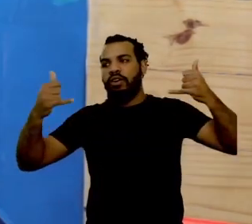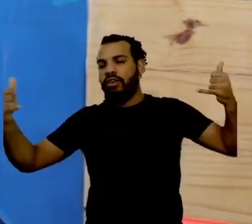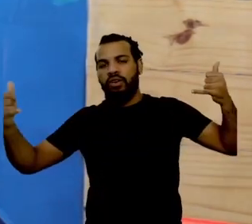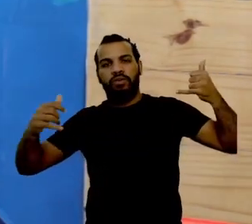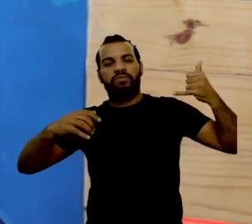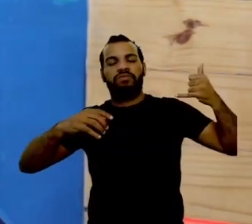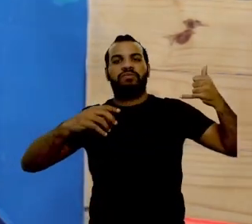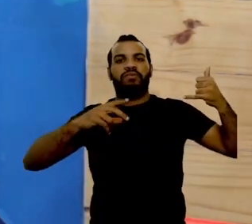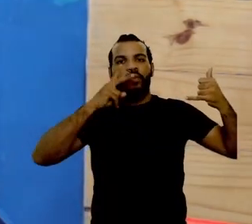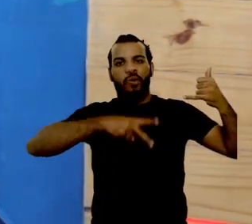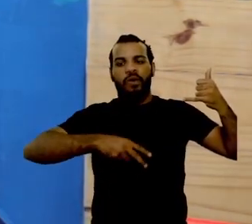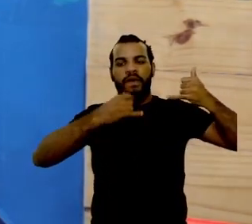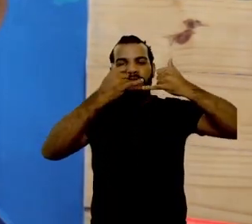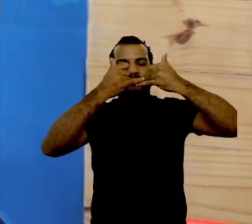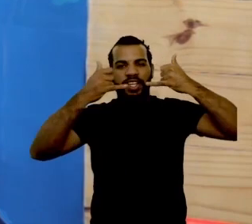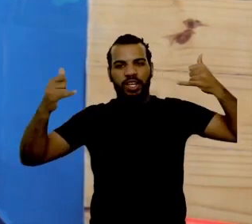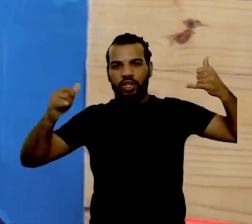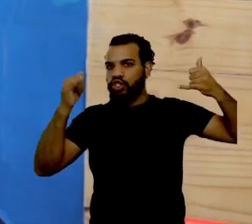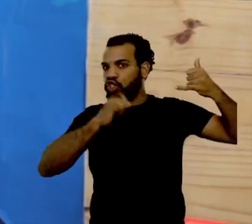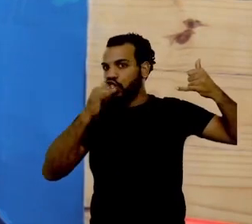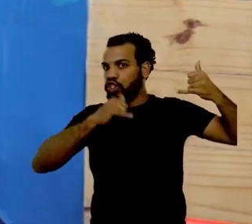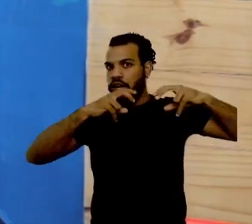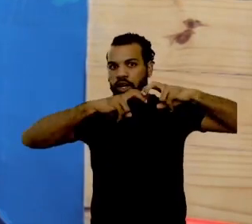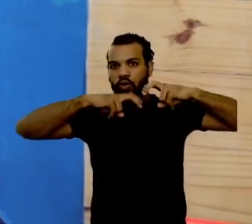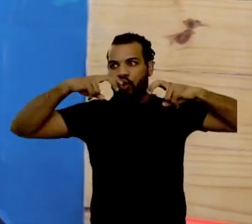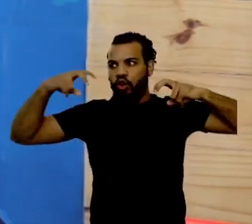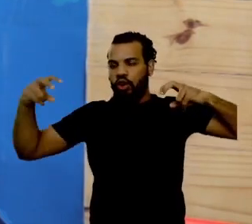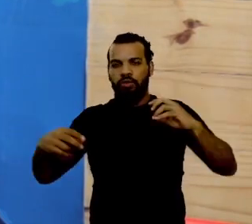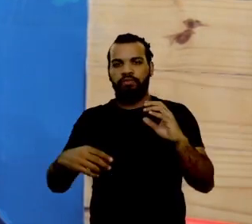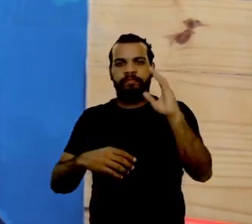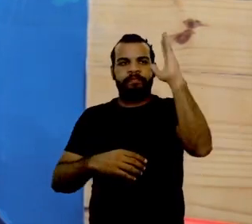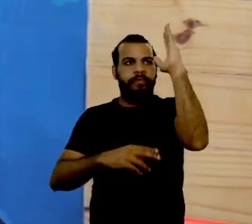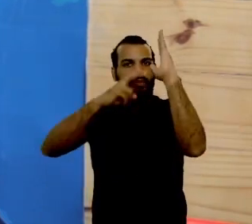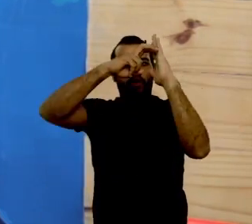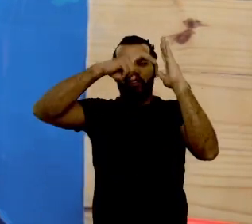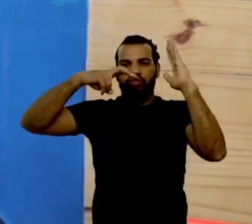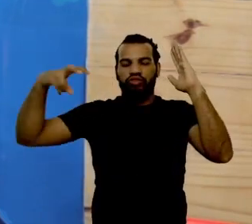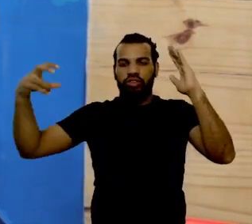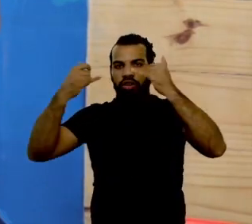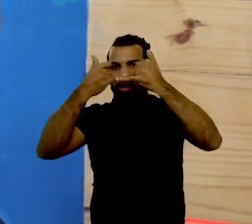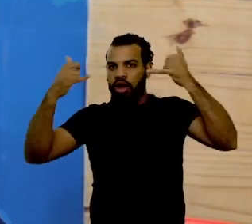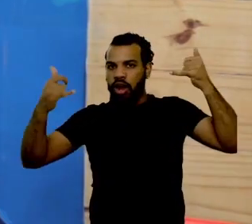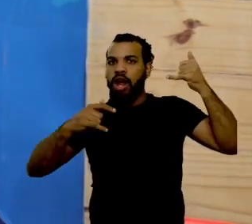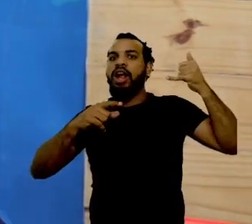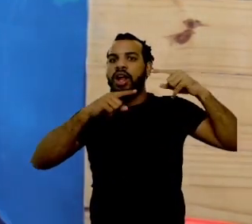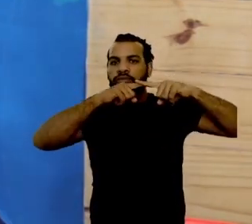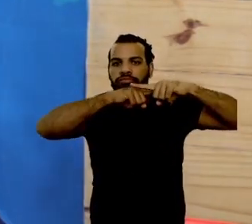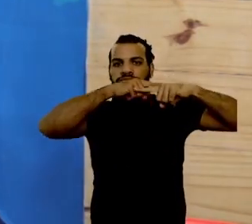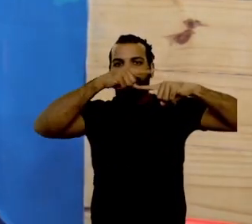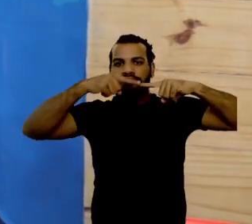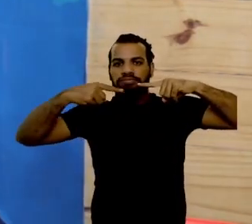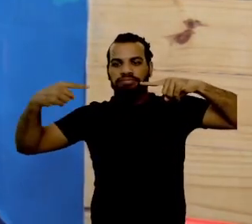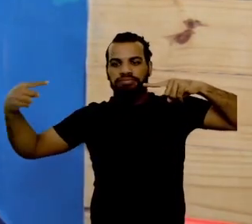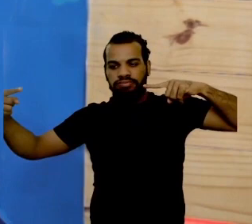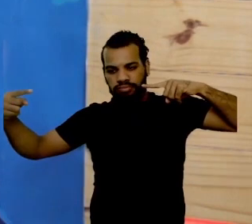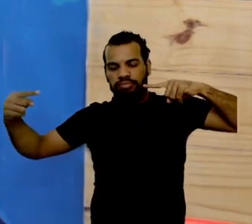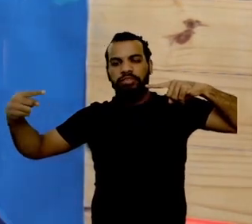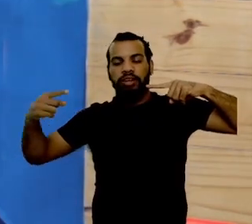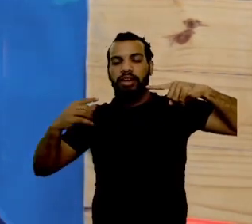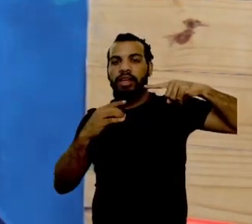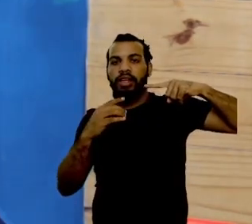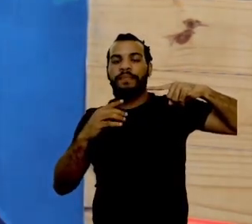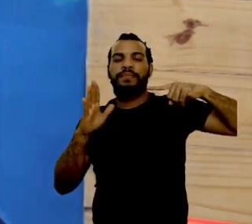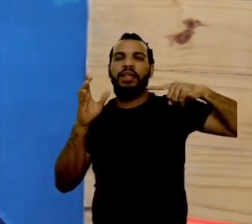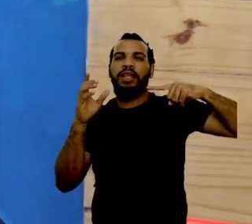tensão. Os fios retesados dos postes de alta tensão. Em dia de calor, fio